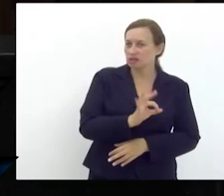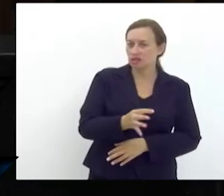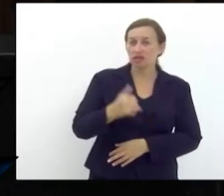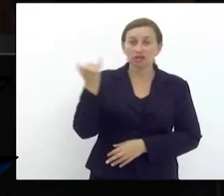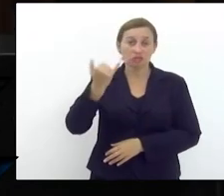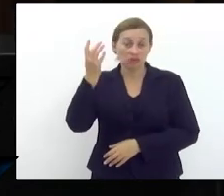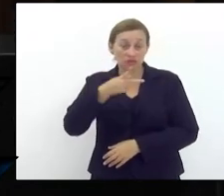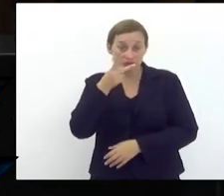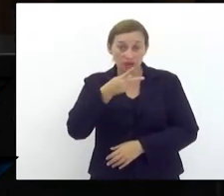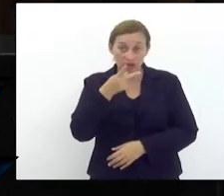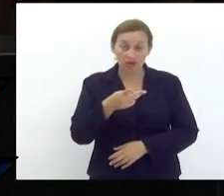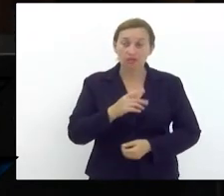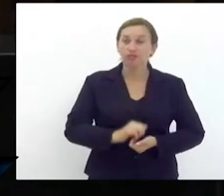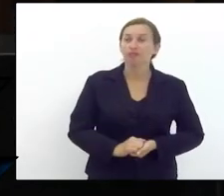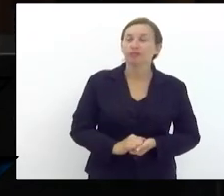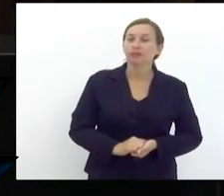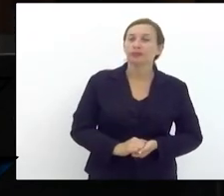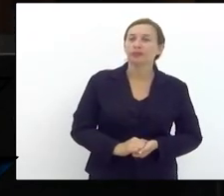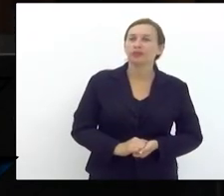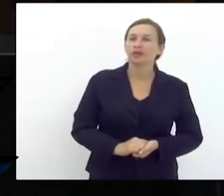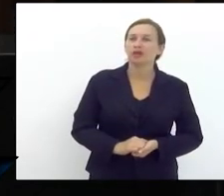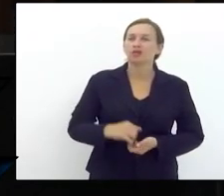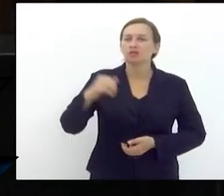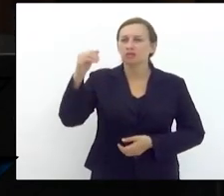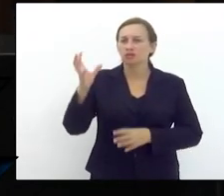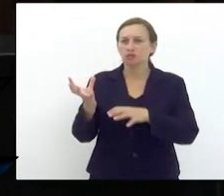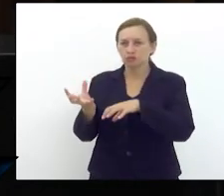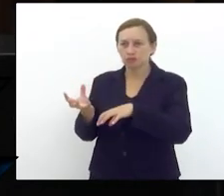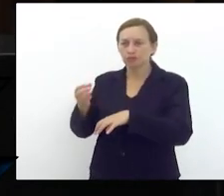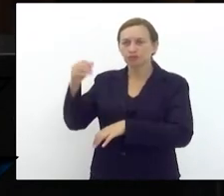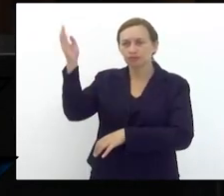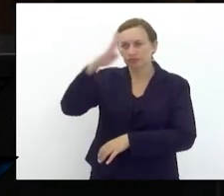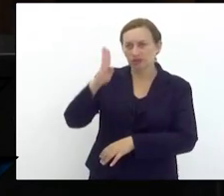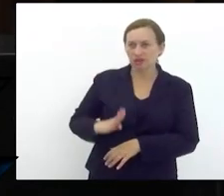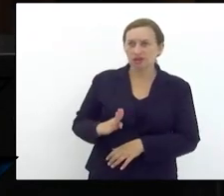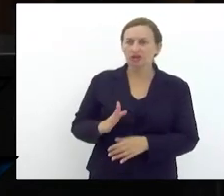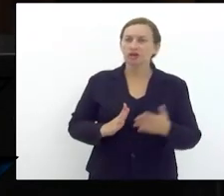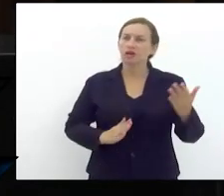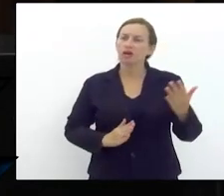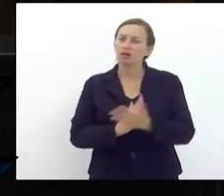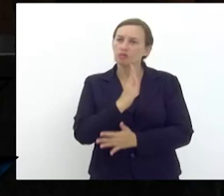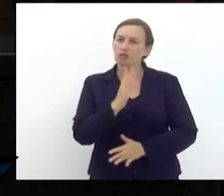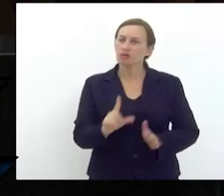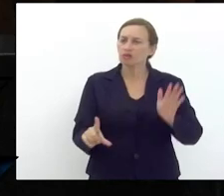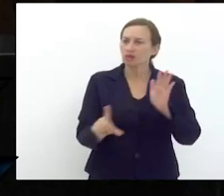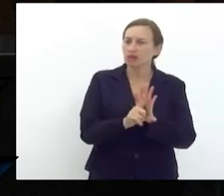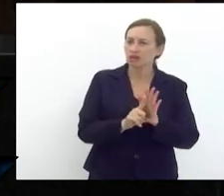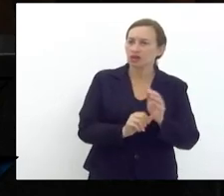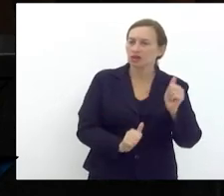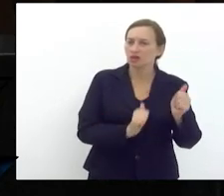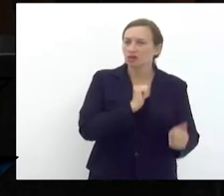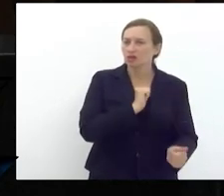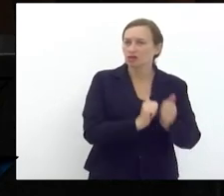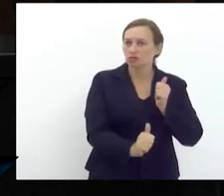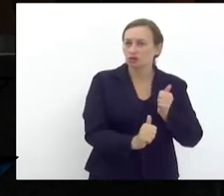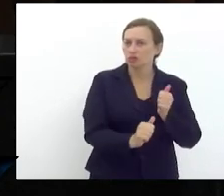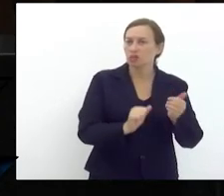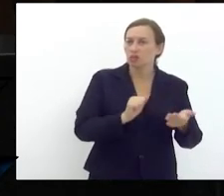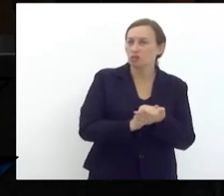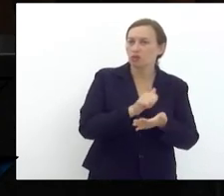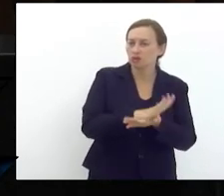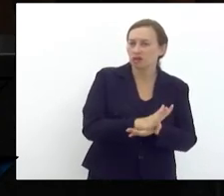dizer que o Senado Brasileiro aprovou a nova lei do esporte que pode multar em até